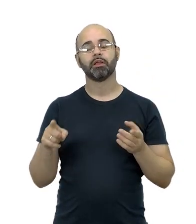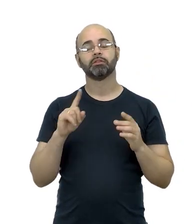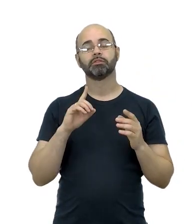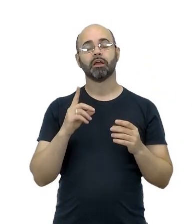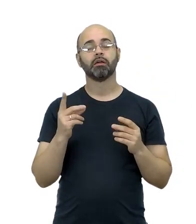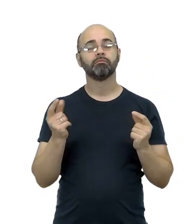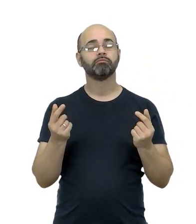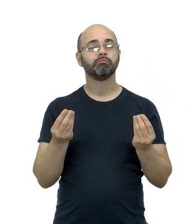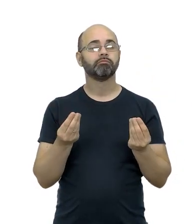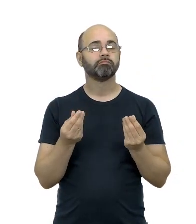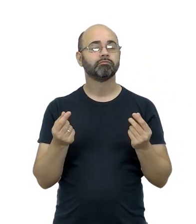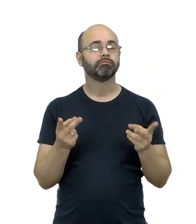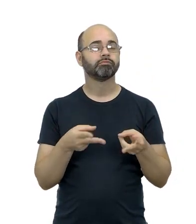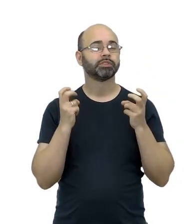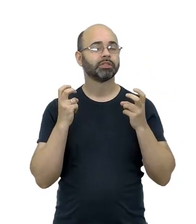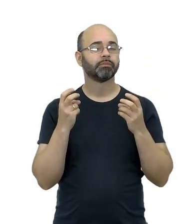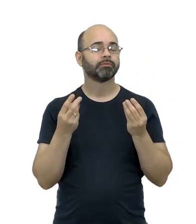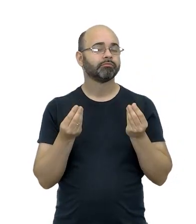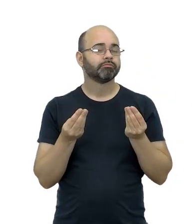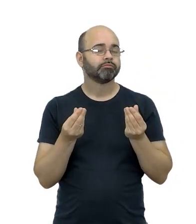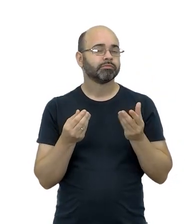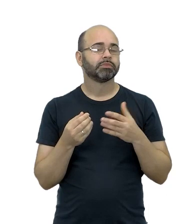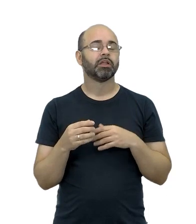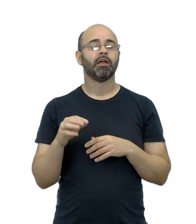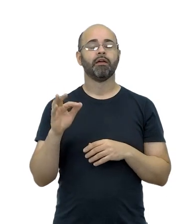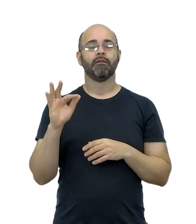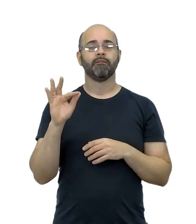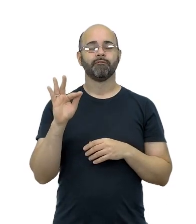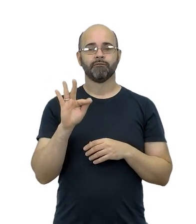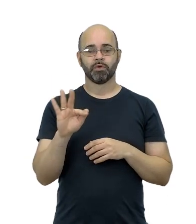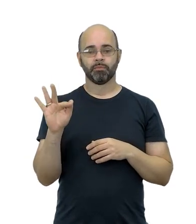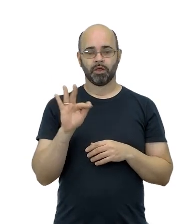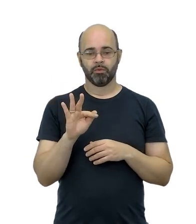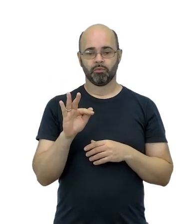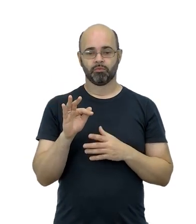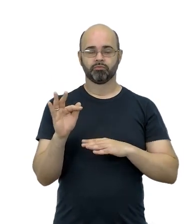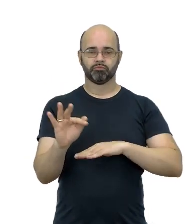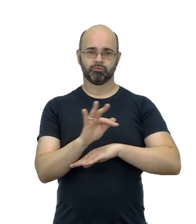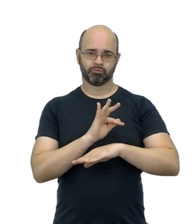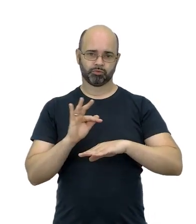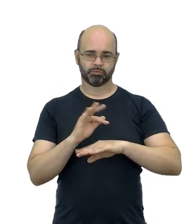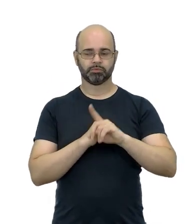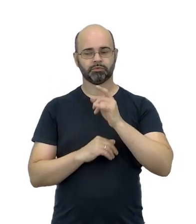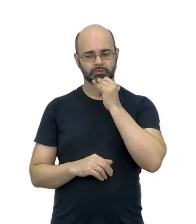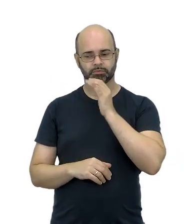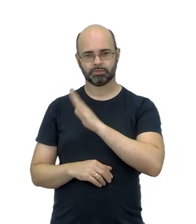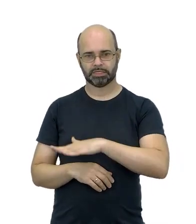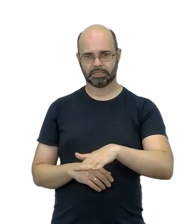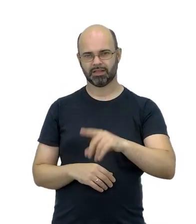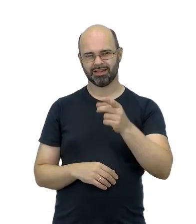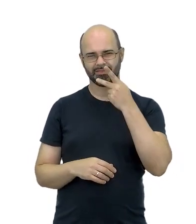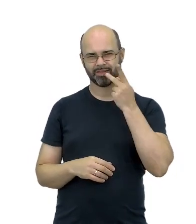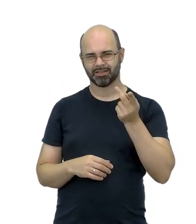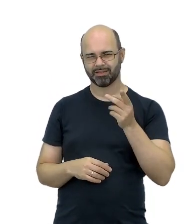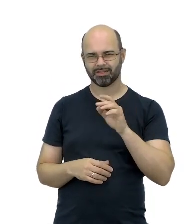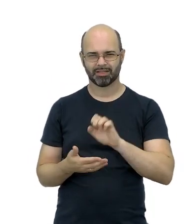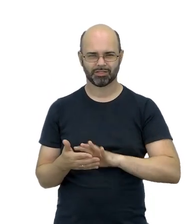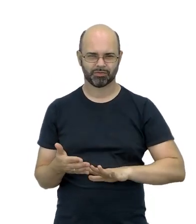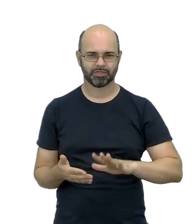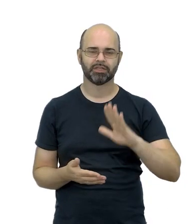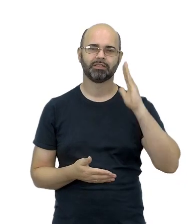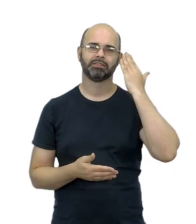que eles também vão fazer através de organizar, o professor organizar atividades. O interessante é a gente olhar essa atividade,